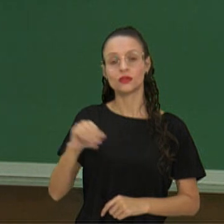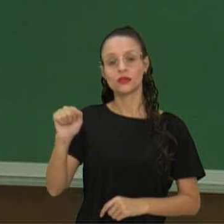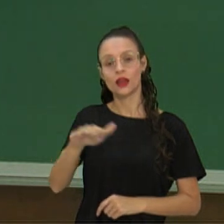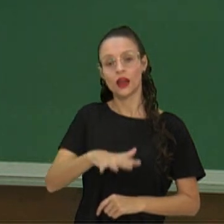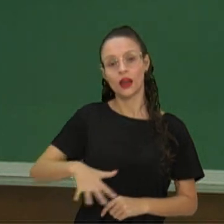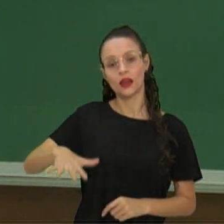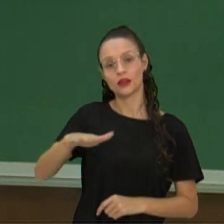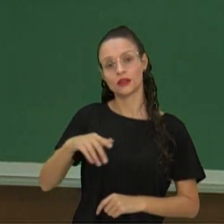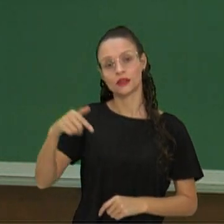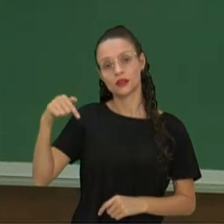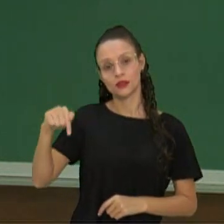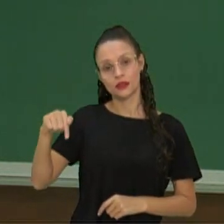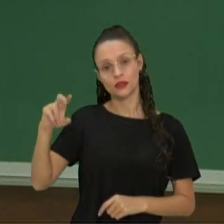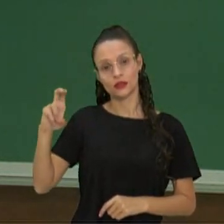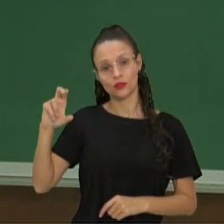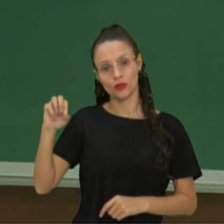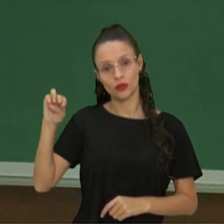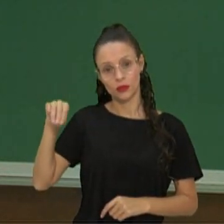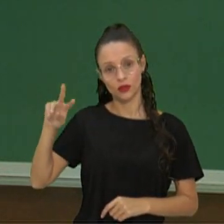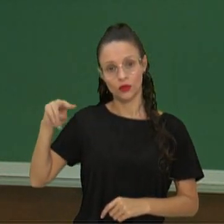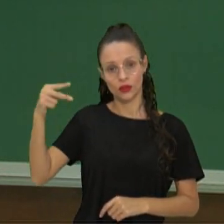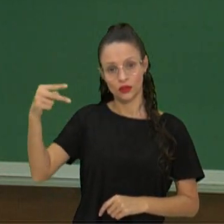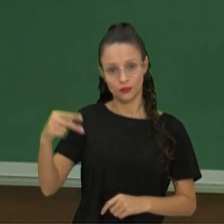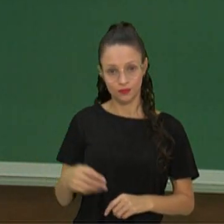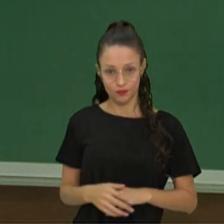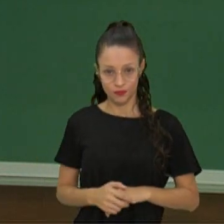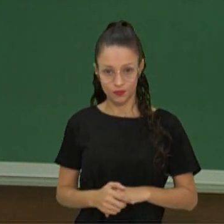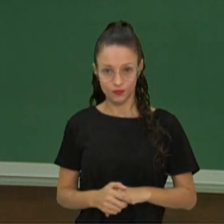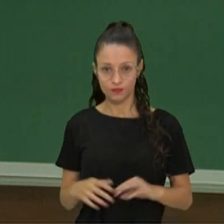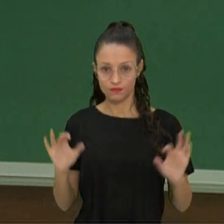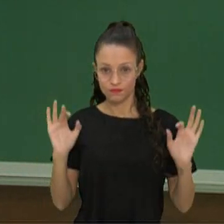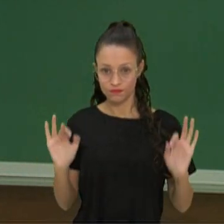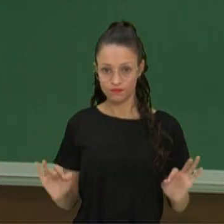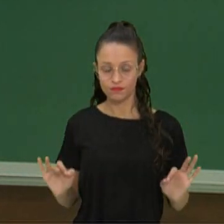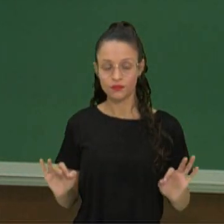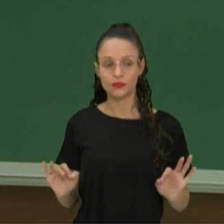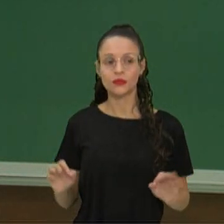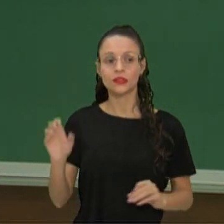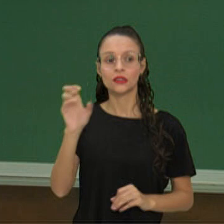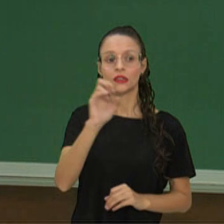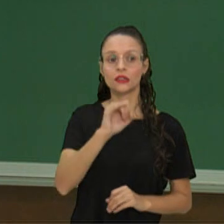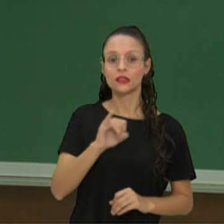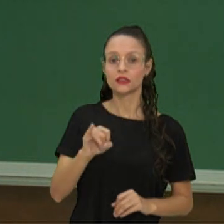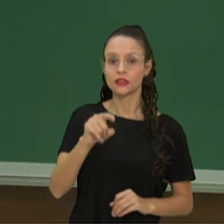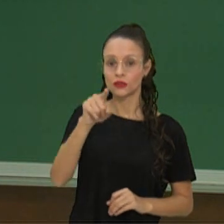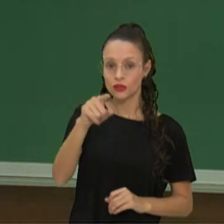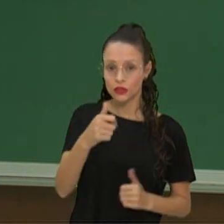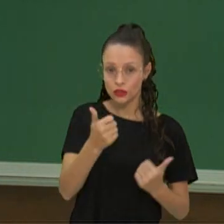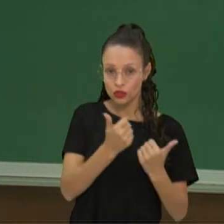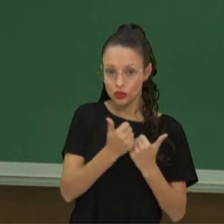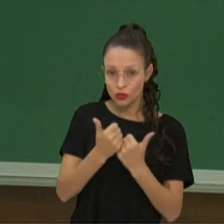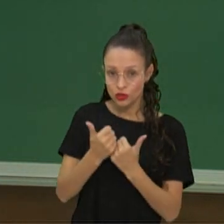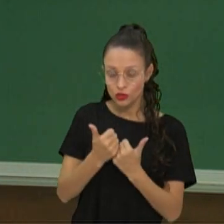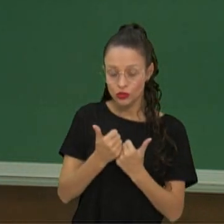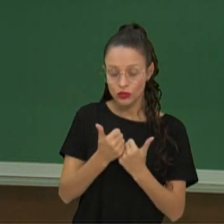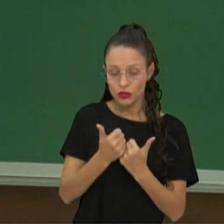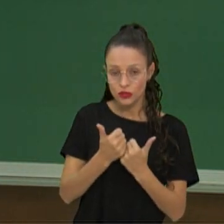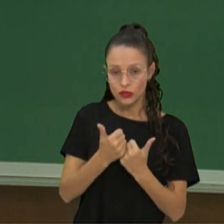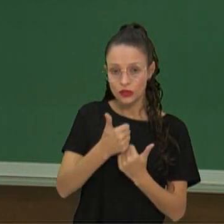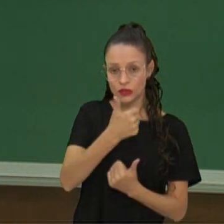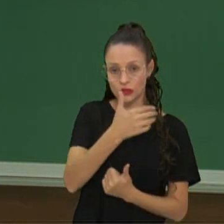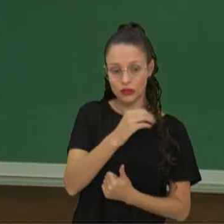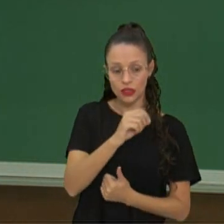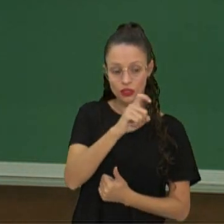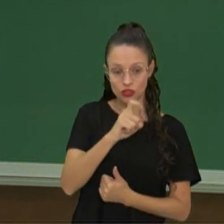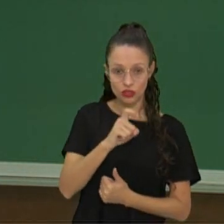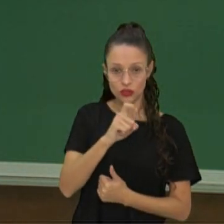ficou 750 metros quadrados, certo? Se você substituísse 10x ali no